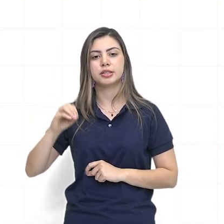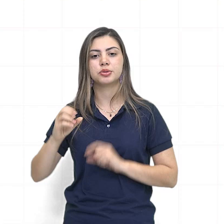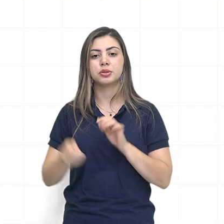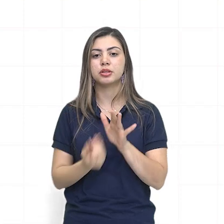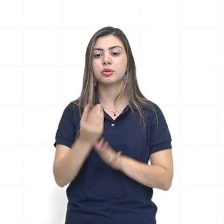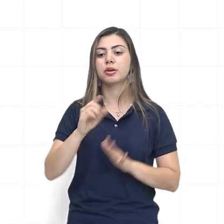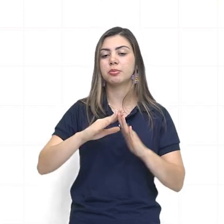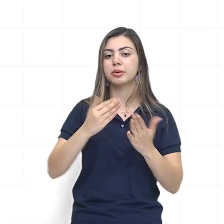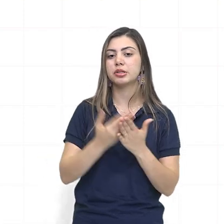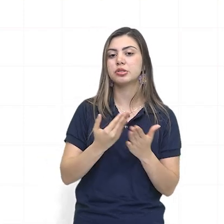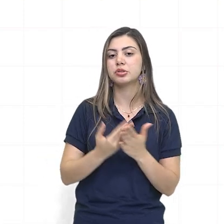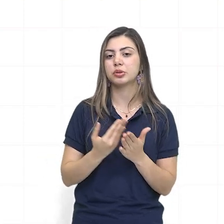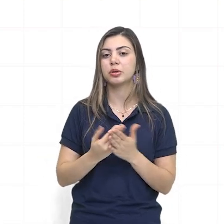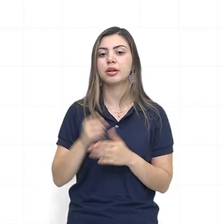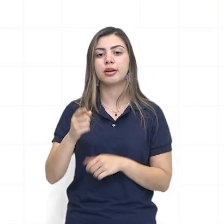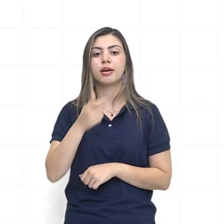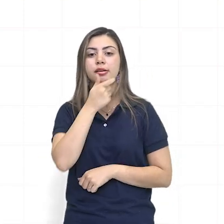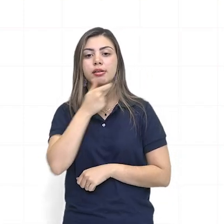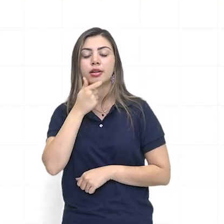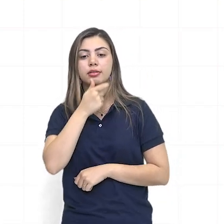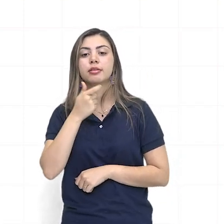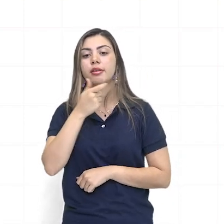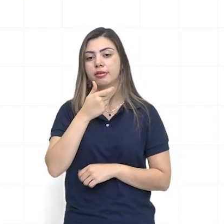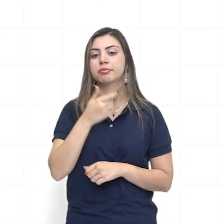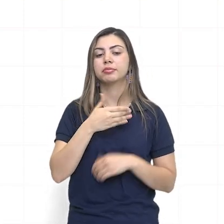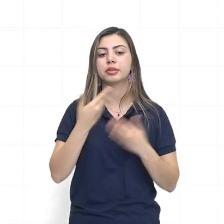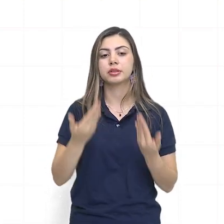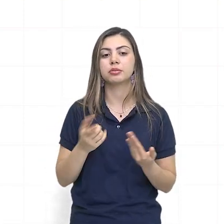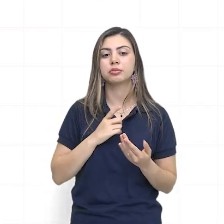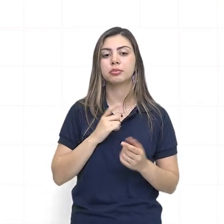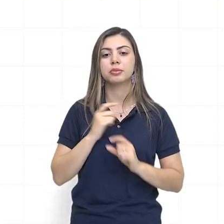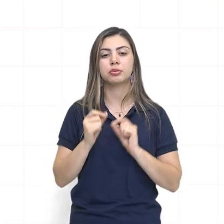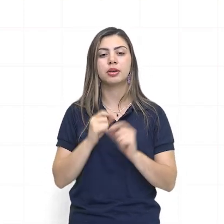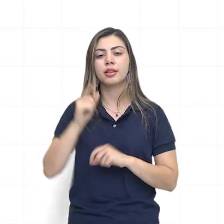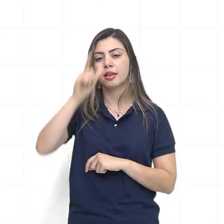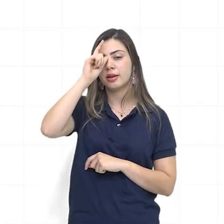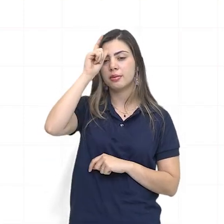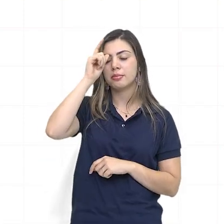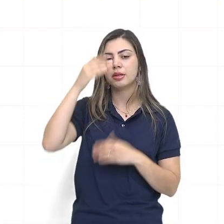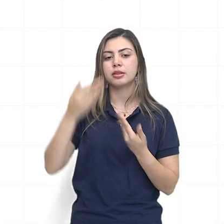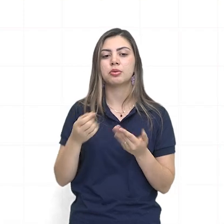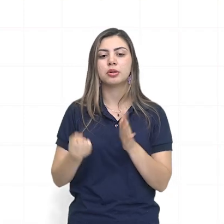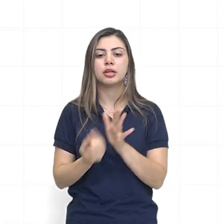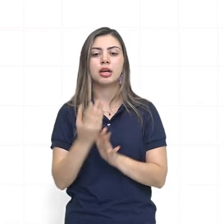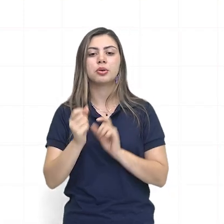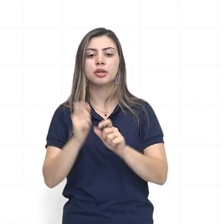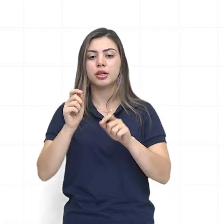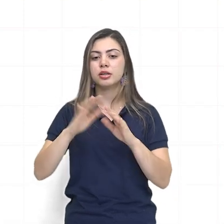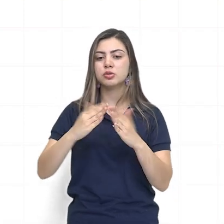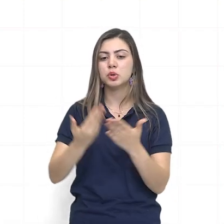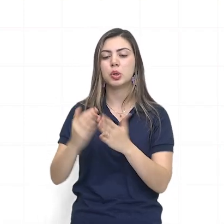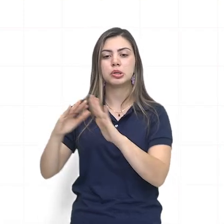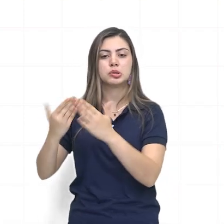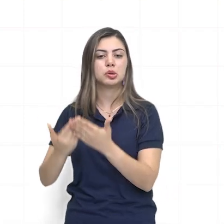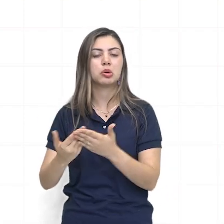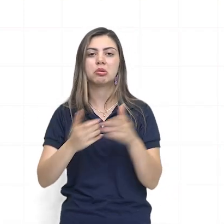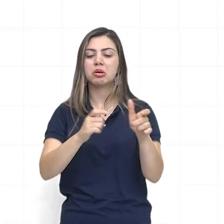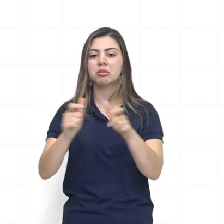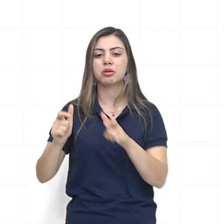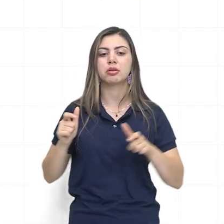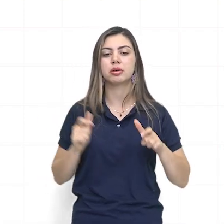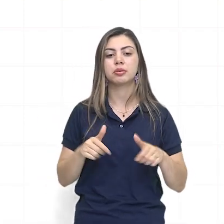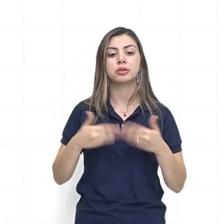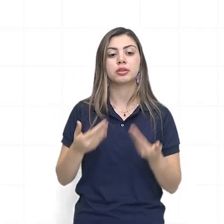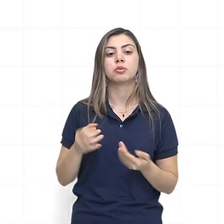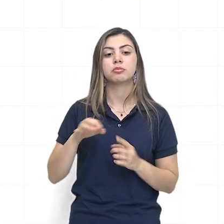na Alemanha e na Inglaterra. Santo Agostinho da Cantuária e os seus monges abriram escolas onde quer que se fixassem.